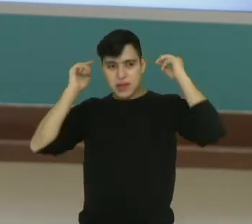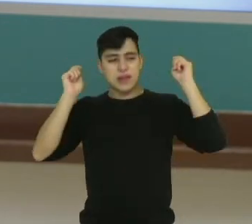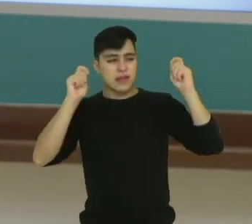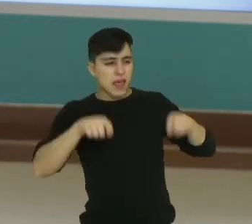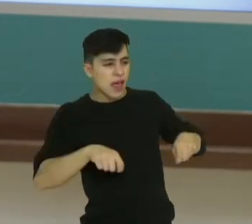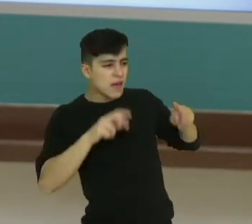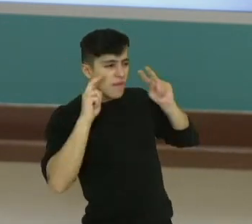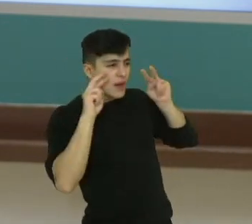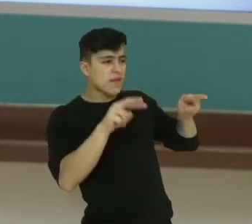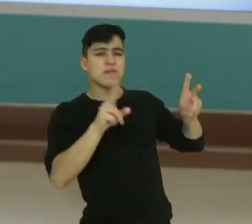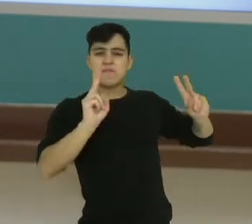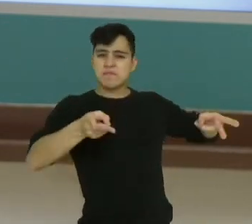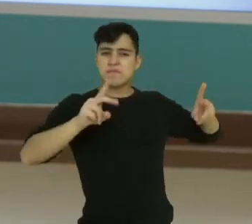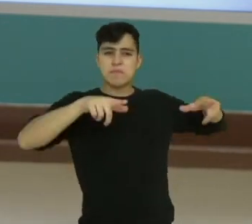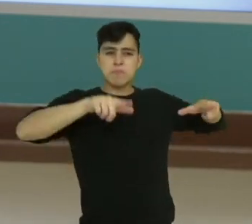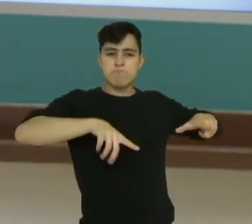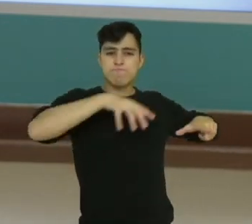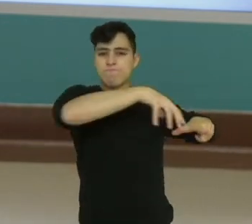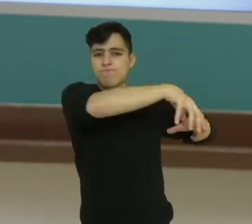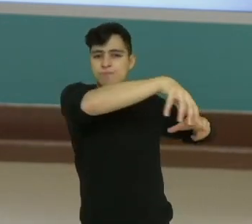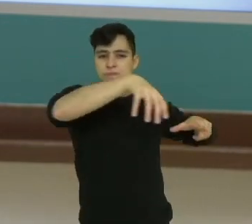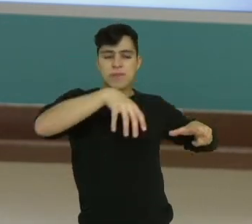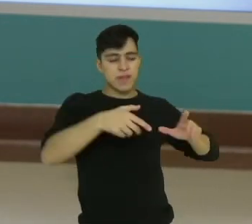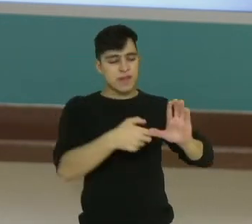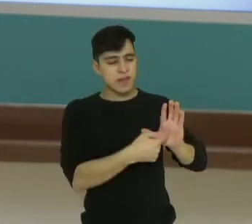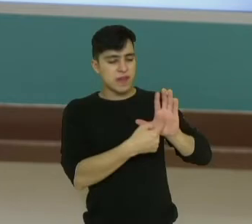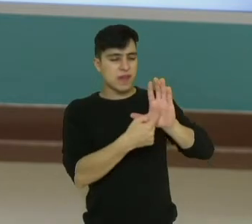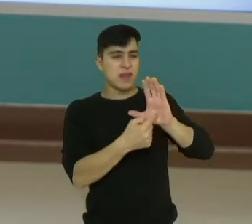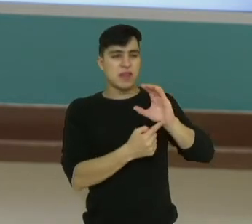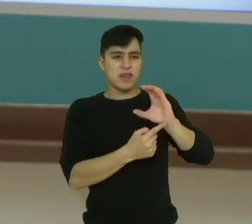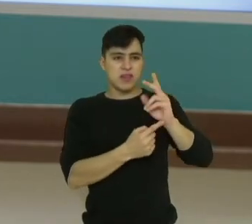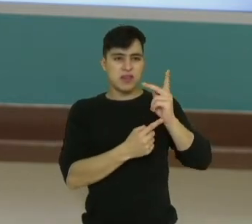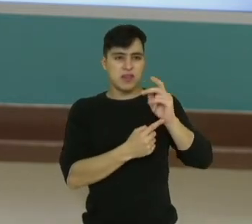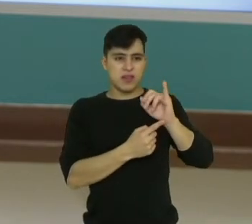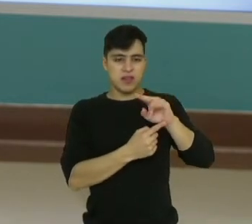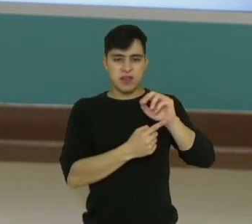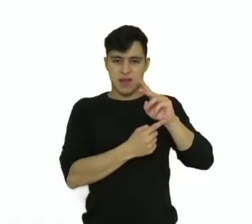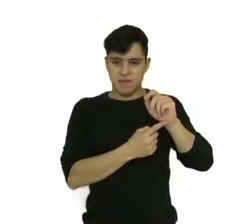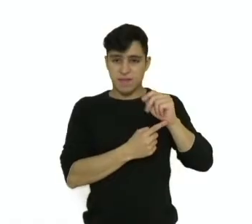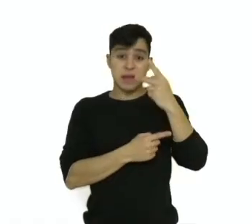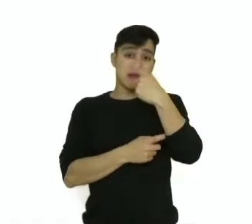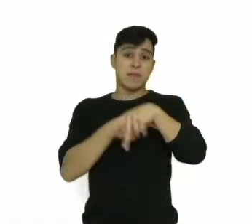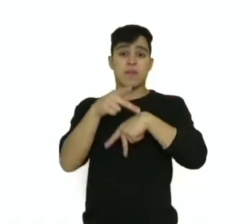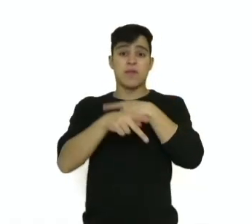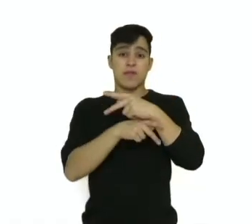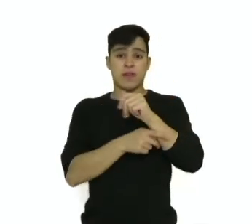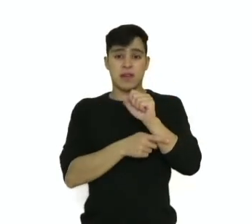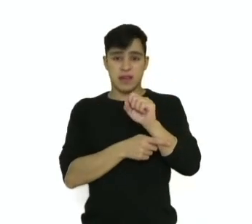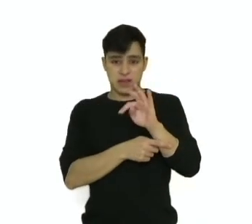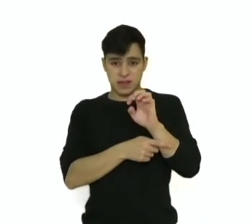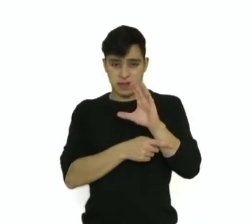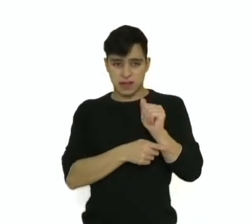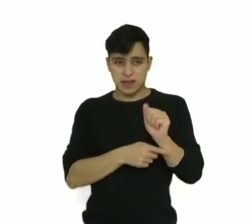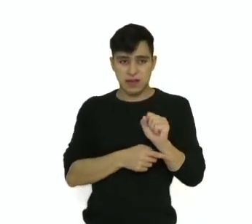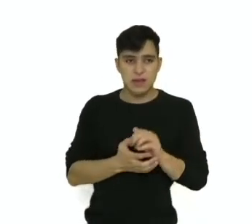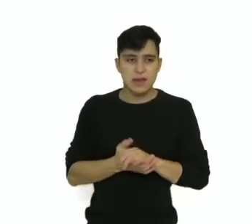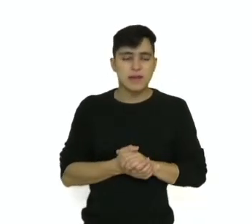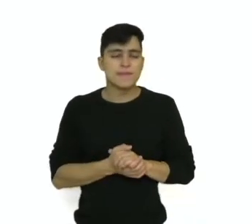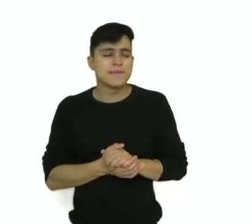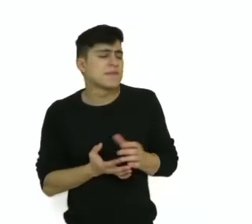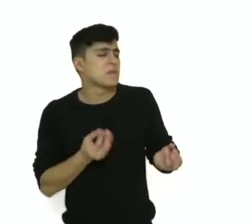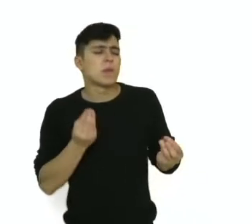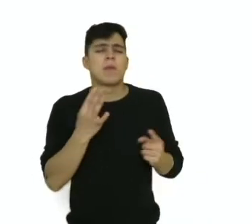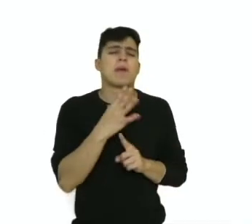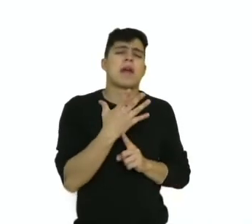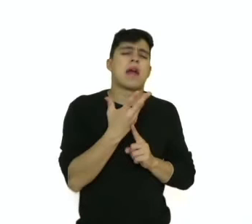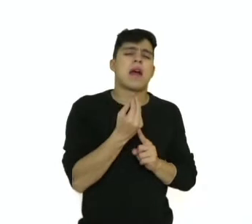eles fazerem essas chinampas. Então, a representação aqui de uma chinampa asteca, tá? Arte e comércio, né? O comércio